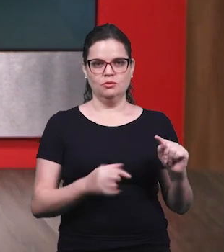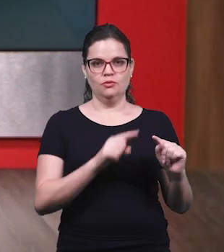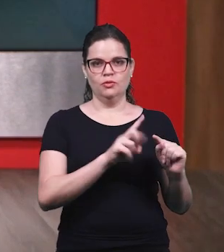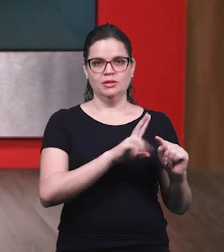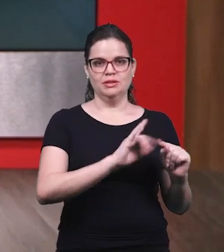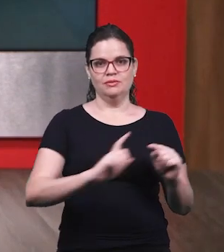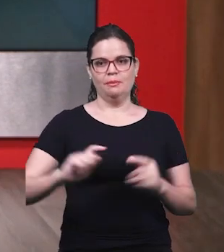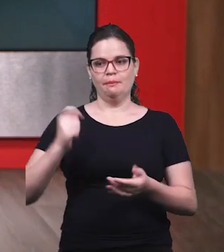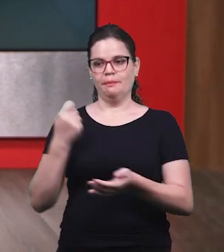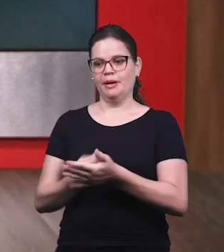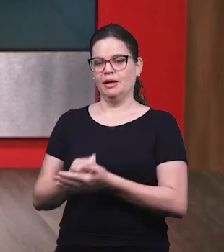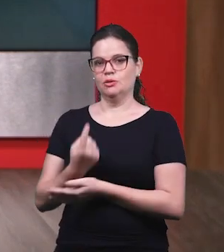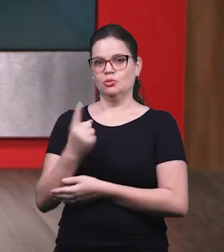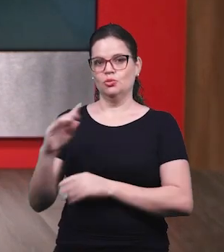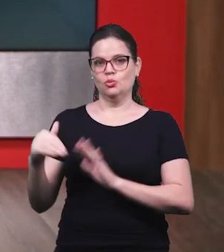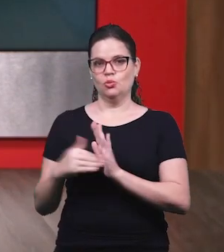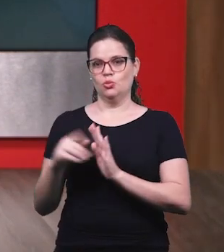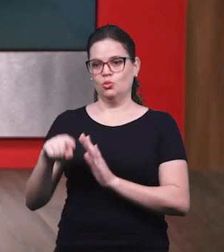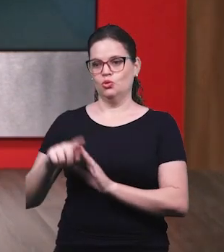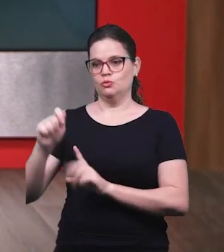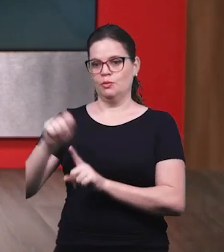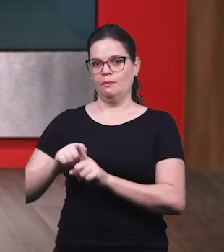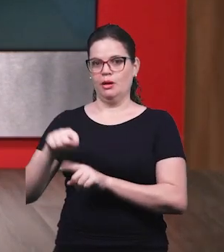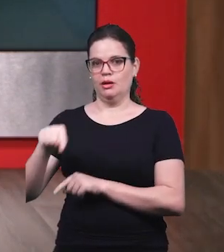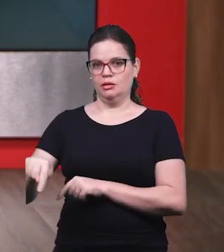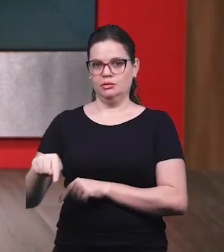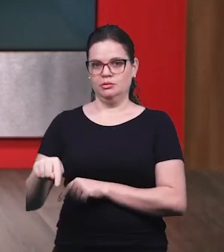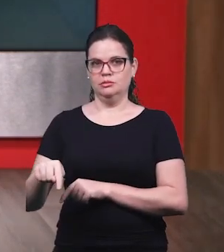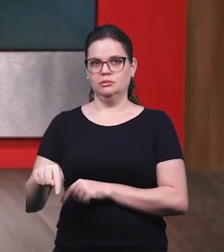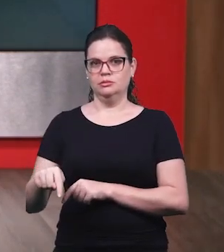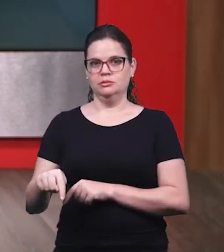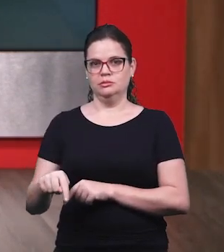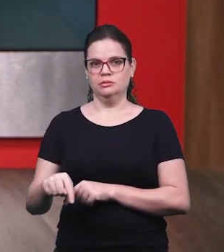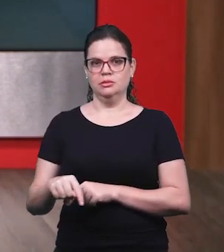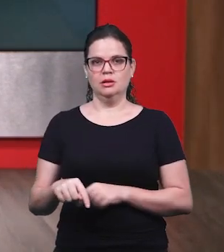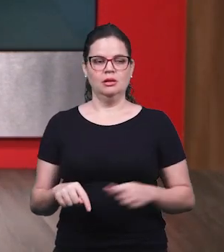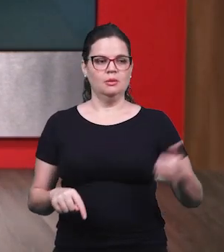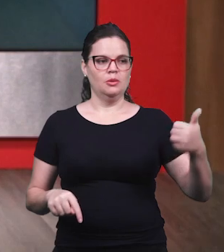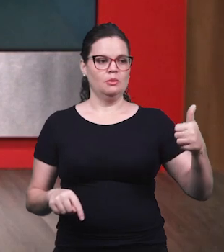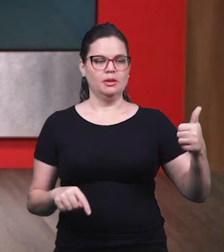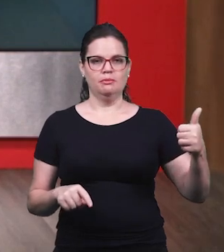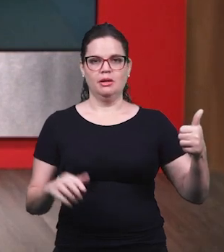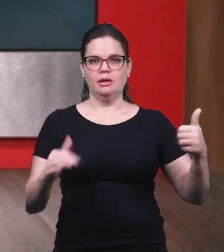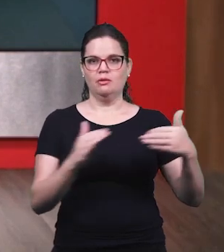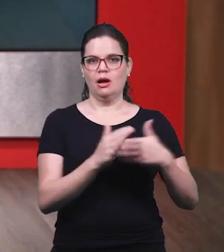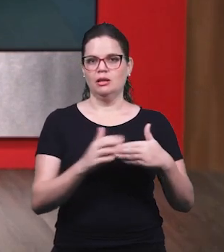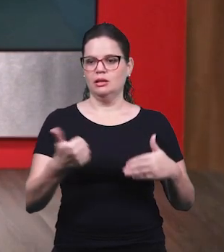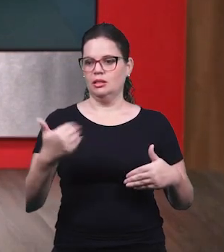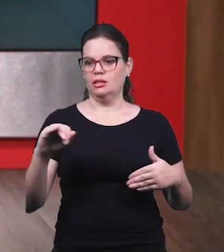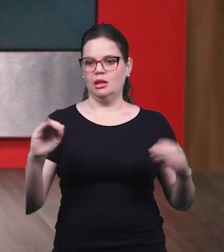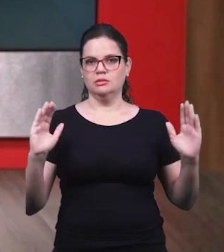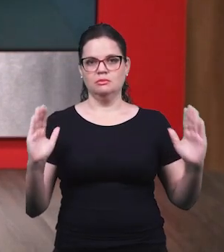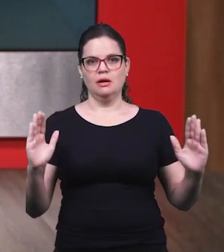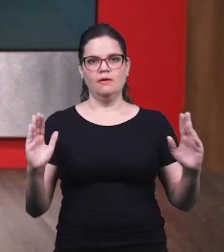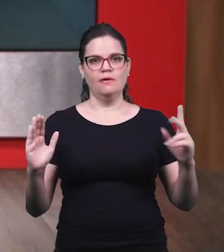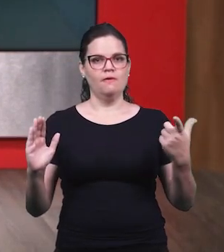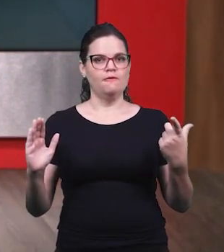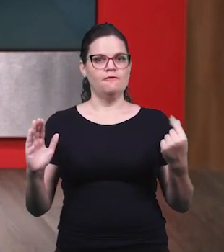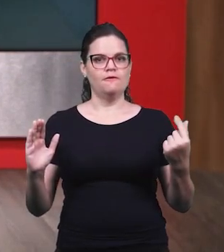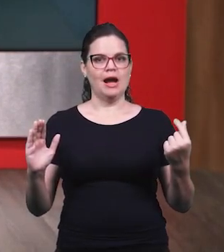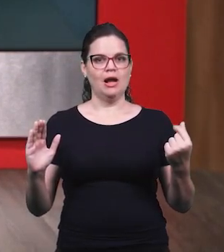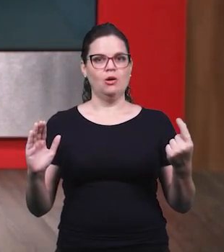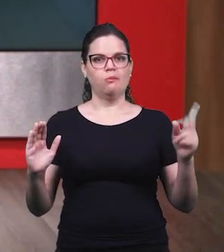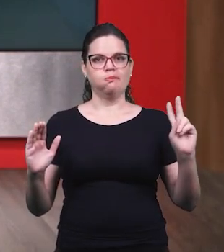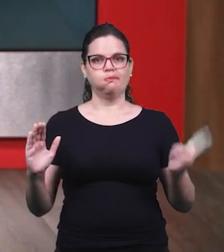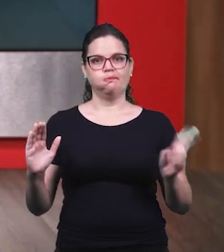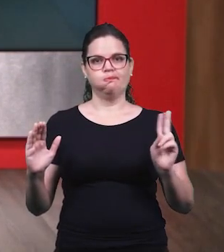período. Então, é um valor idêntico, tanto do primeiro mês quanto do último mês do período, o valor